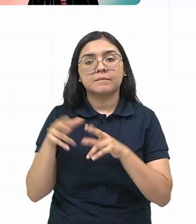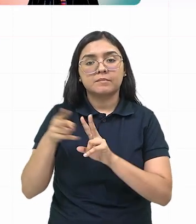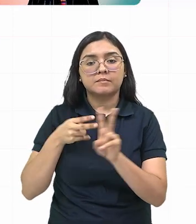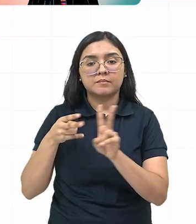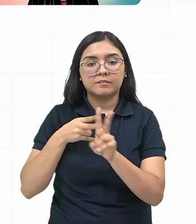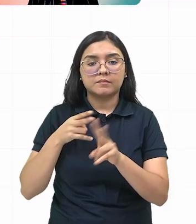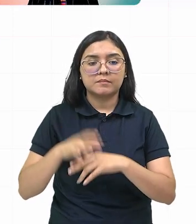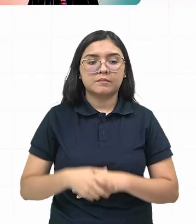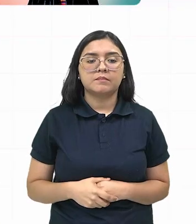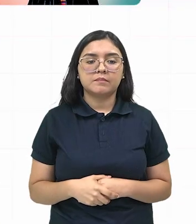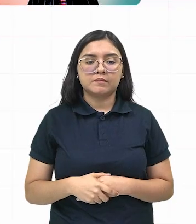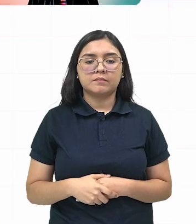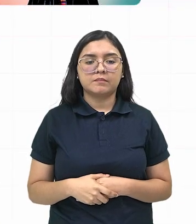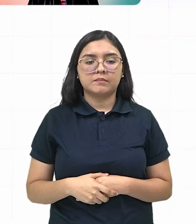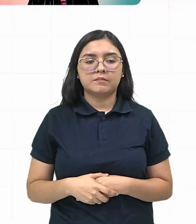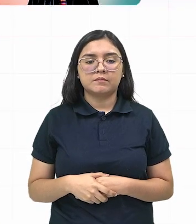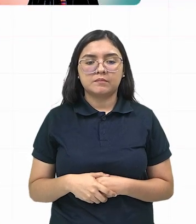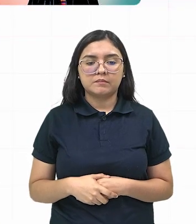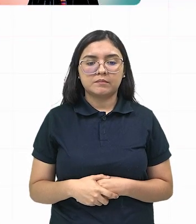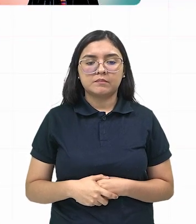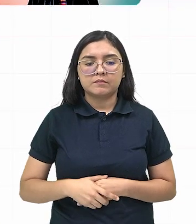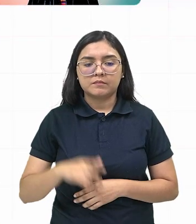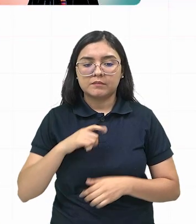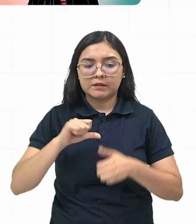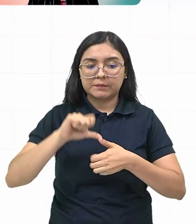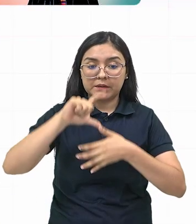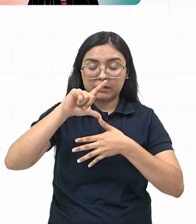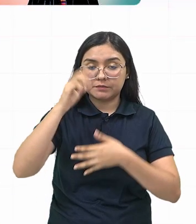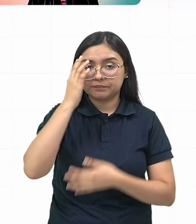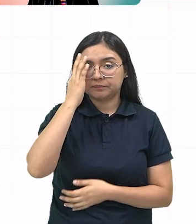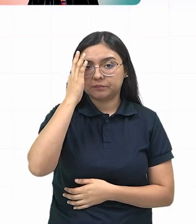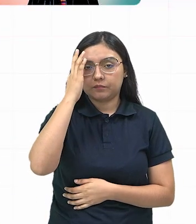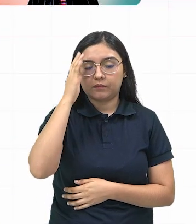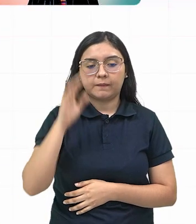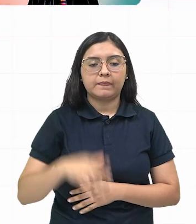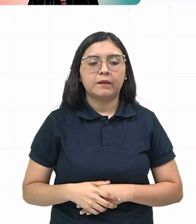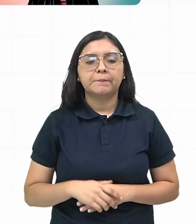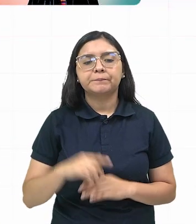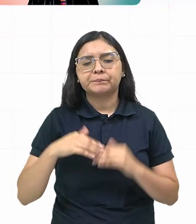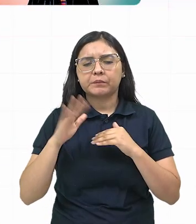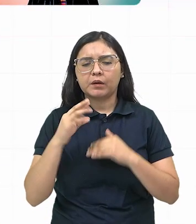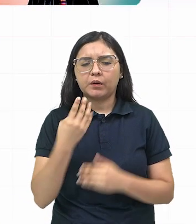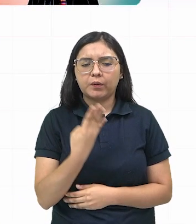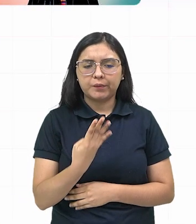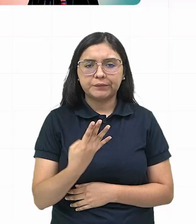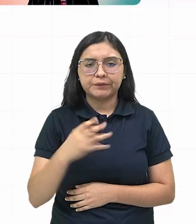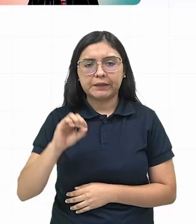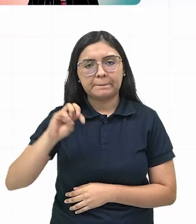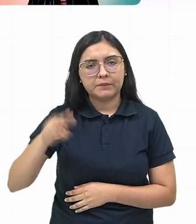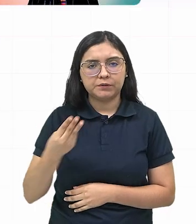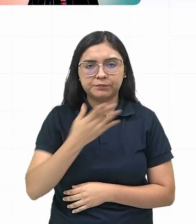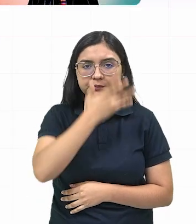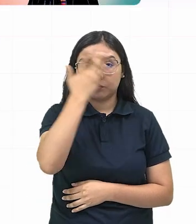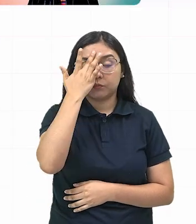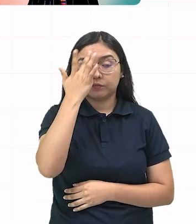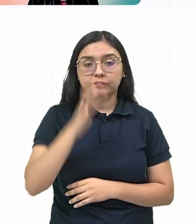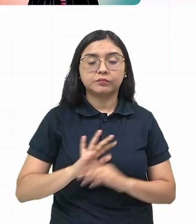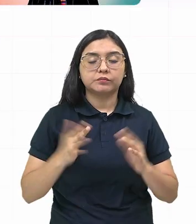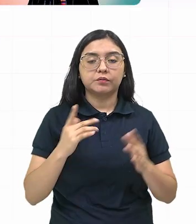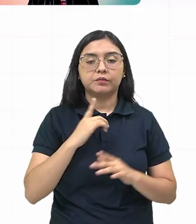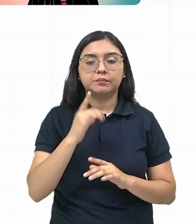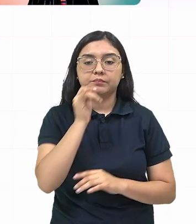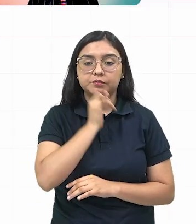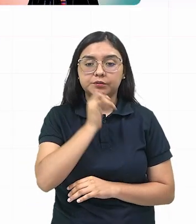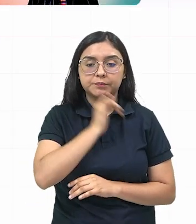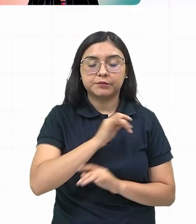indígenas, né, na América Latina, né? Pouco mais de 40 milhões de pessoas. E a gente tem ali,